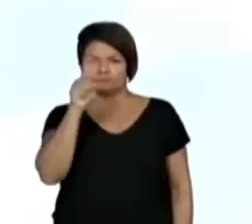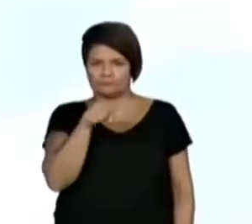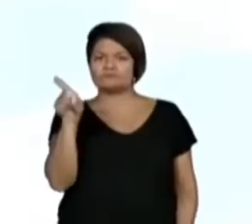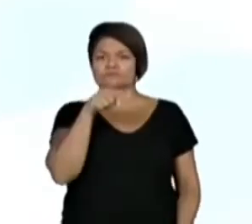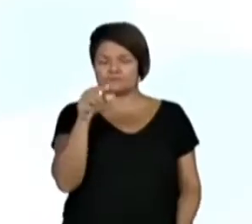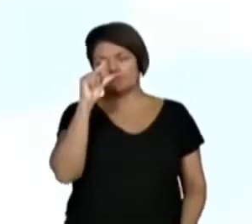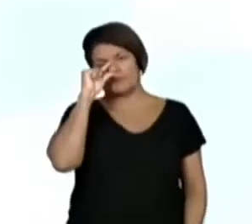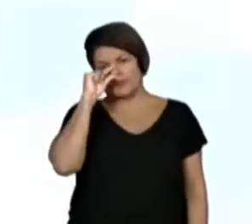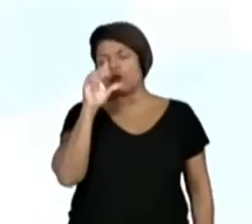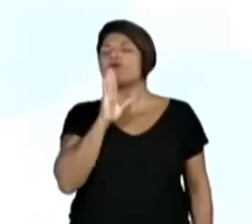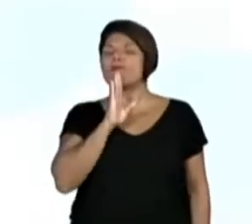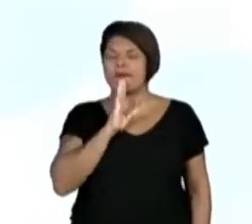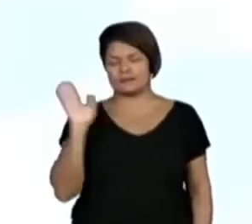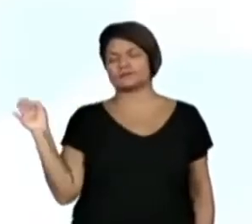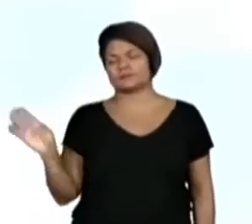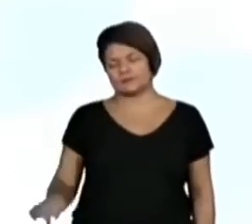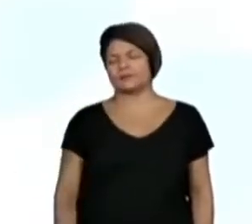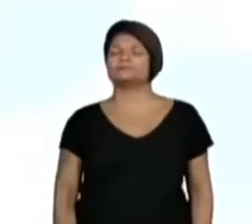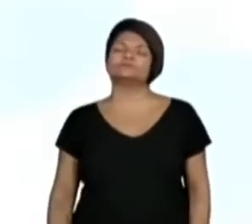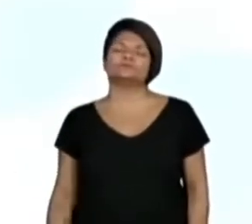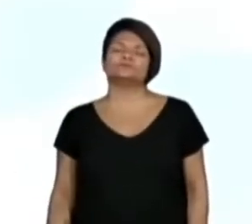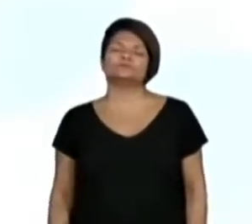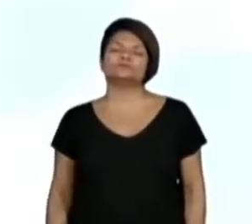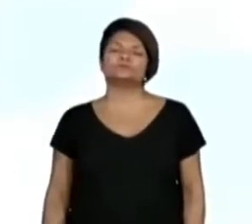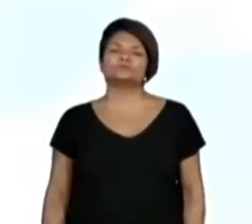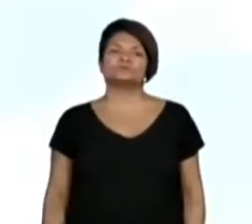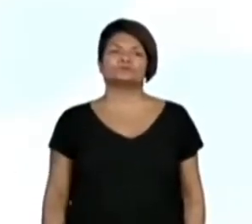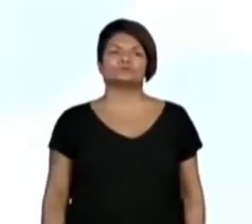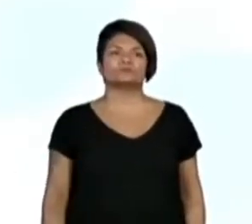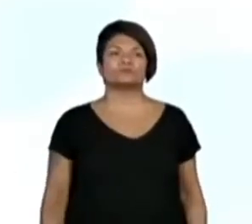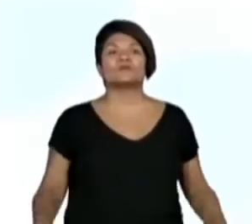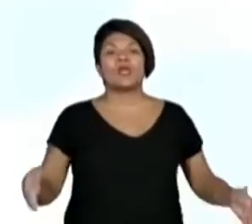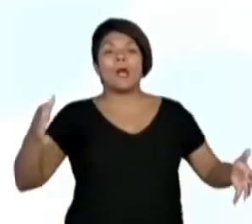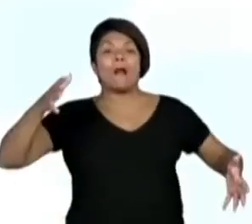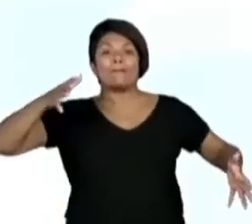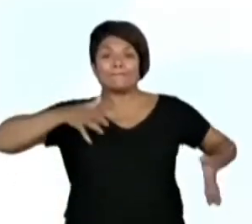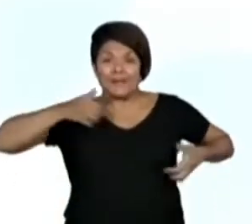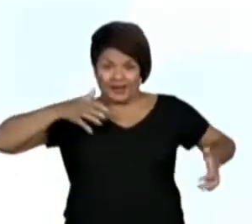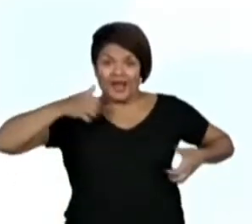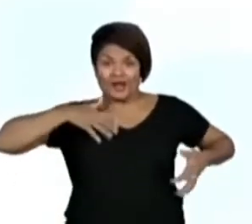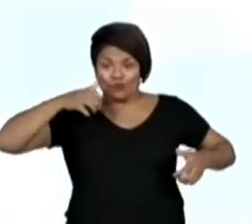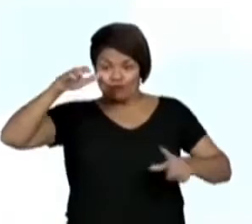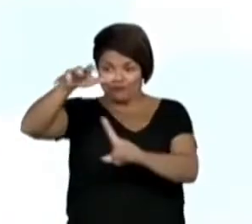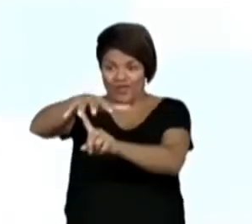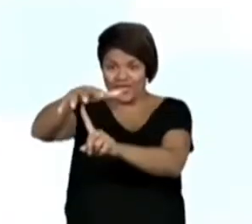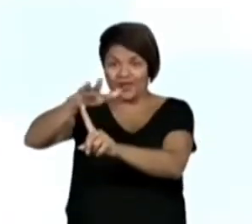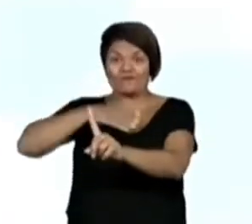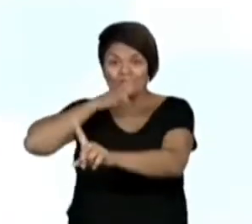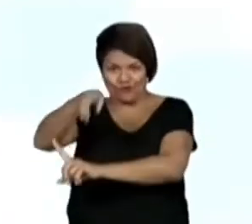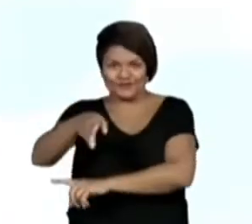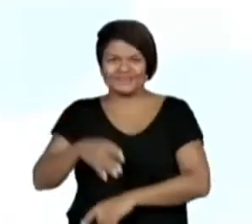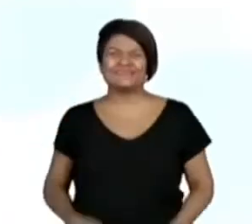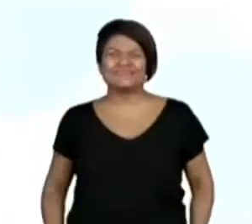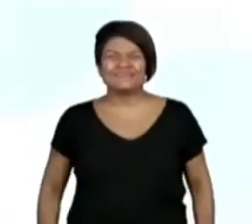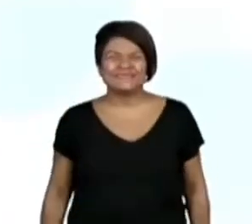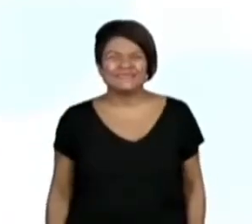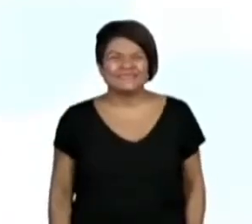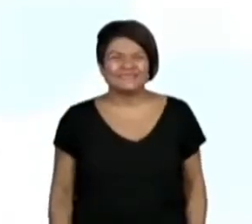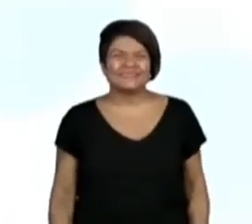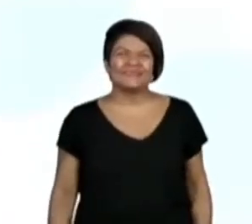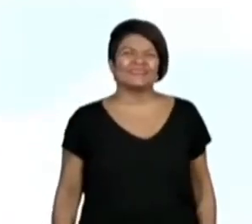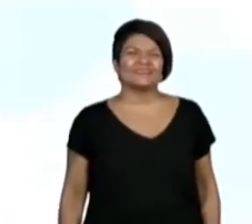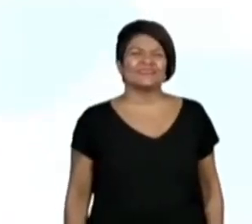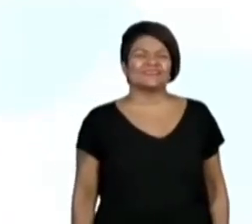eu conheço. Você conhecia? Ok. Sim. Macaco foi à feira. Ah, essa eu conheço. E aí quem está com o livro na página 23 pode circular